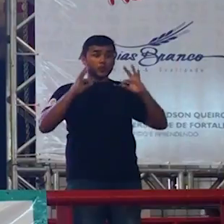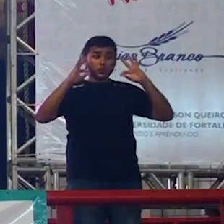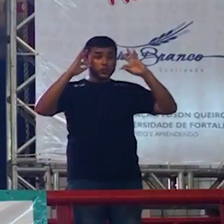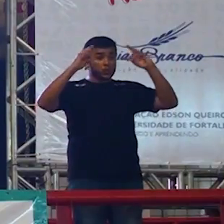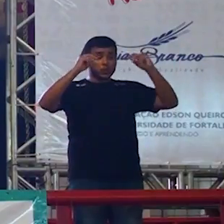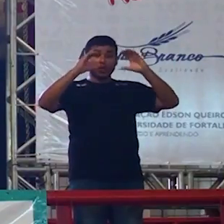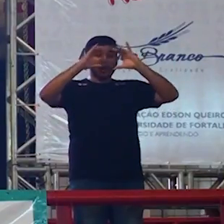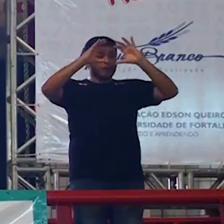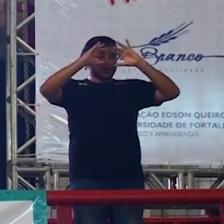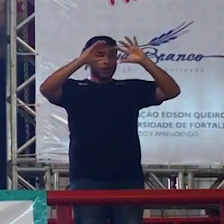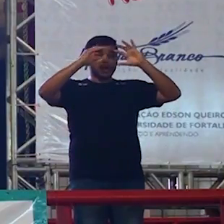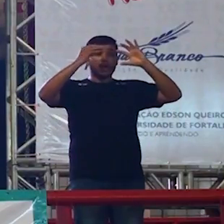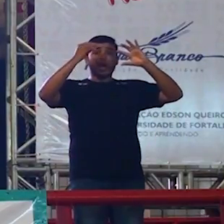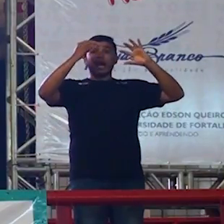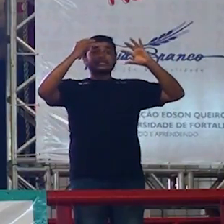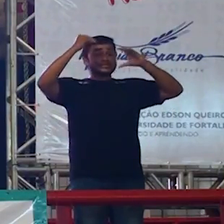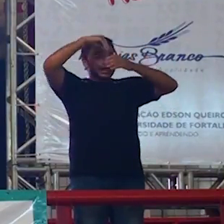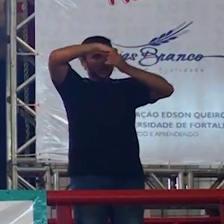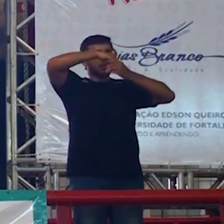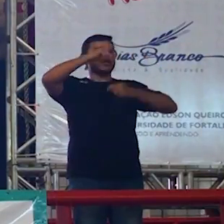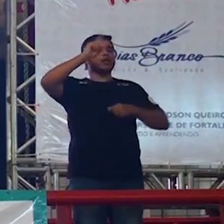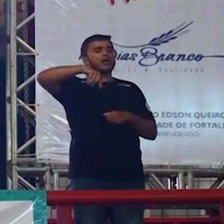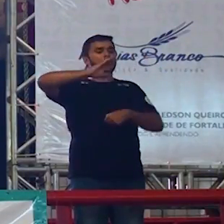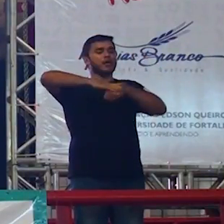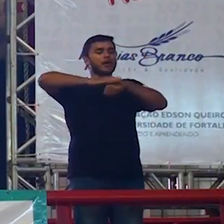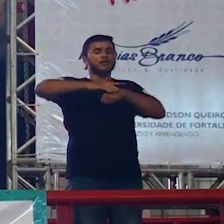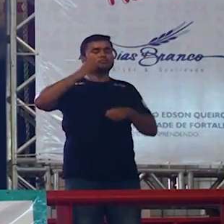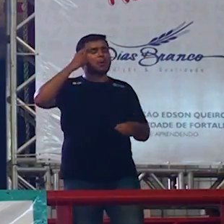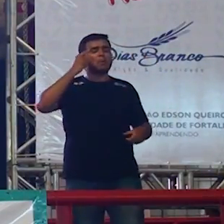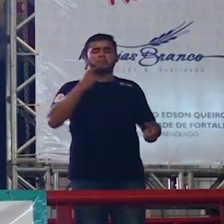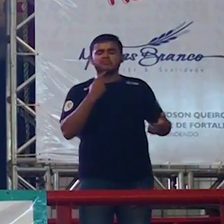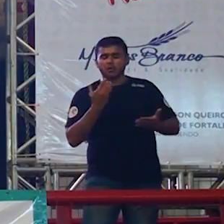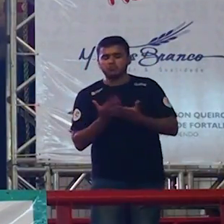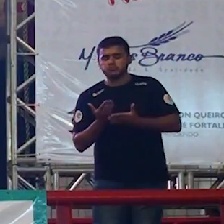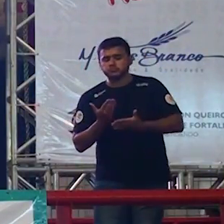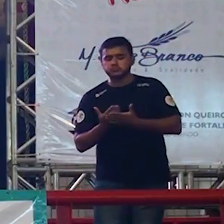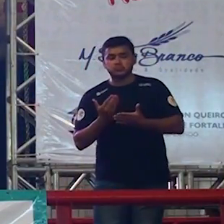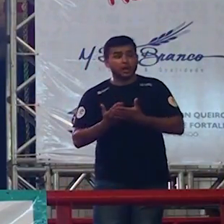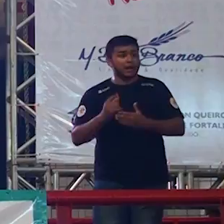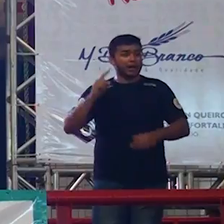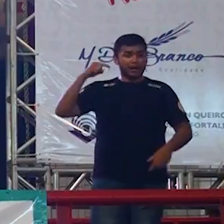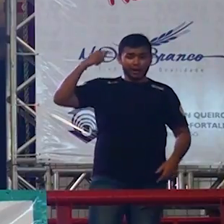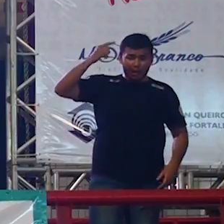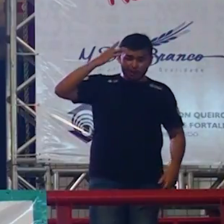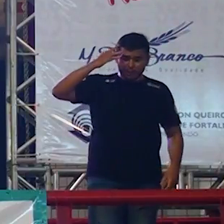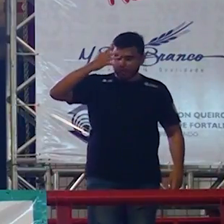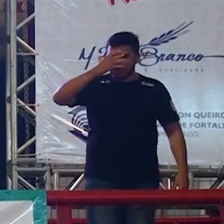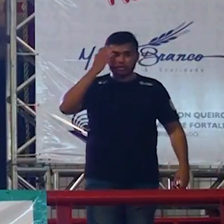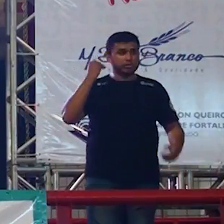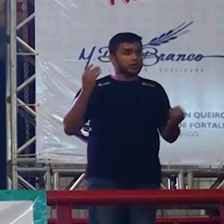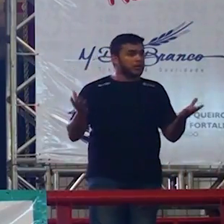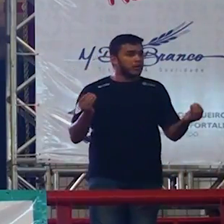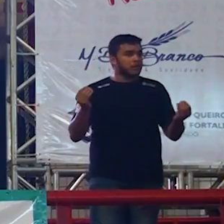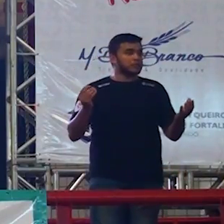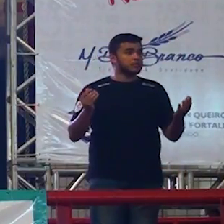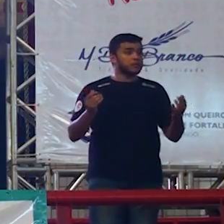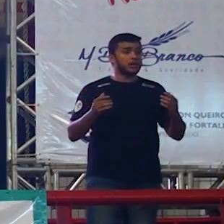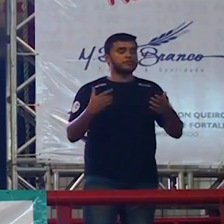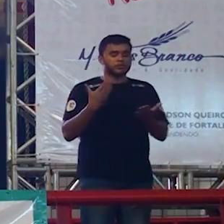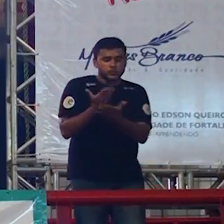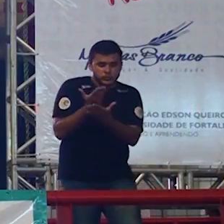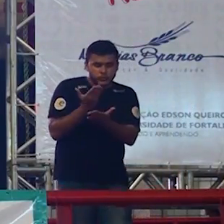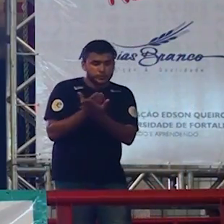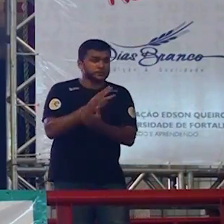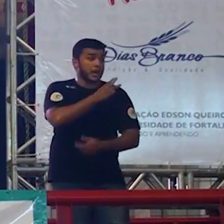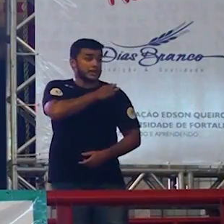estuda apenas usando a memória de curto prazo, o hipocampo. É aquele tipo de aluno que está terminando o